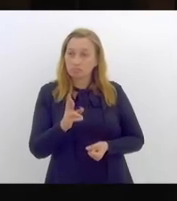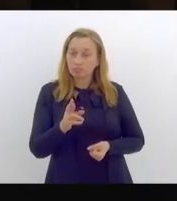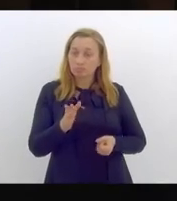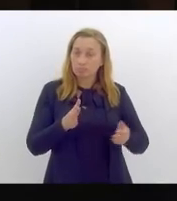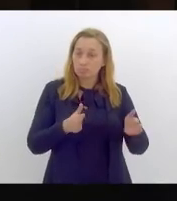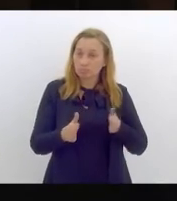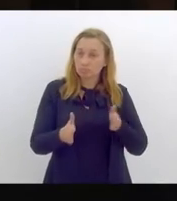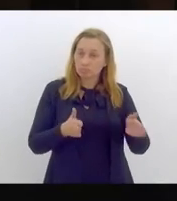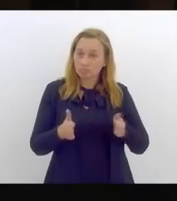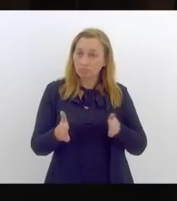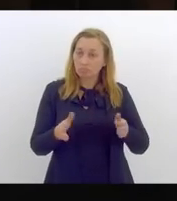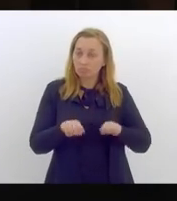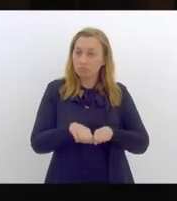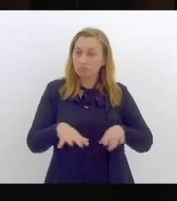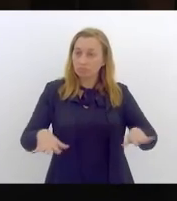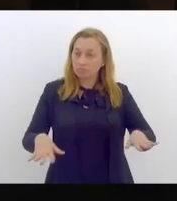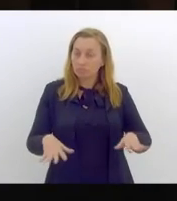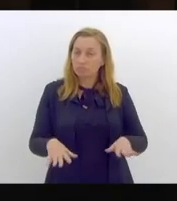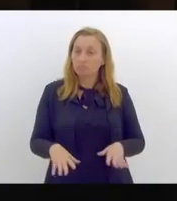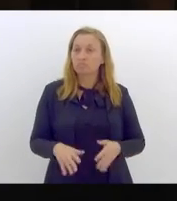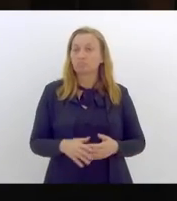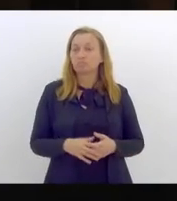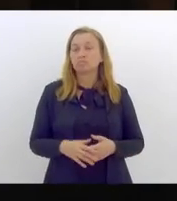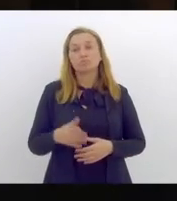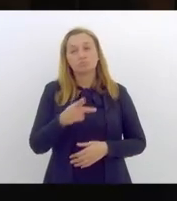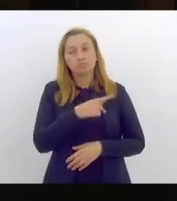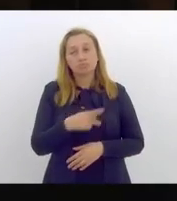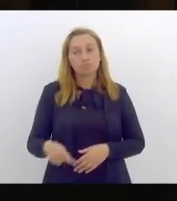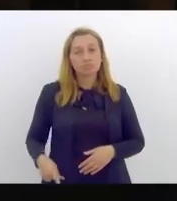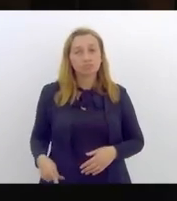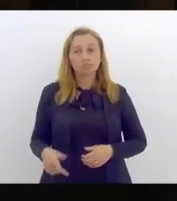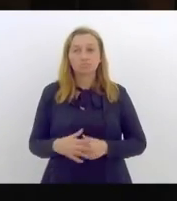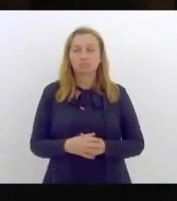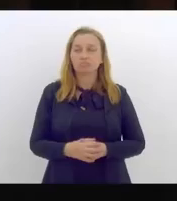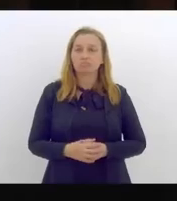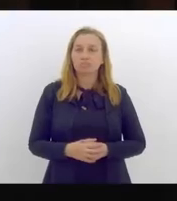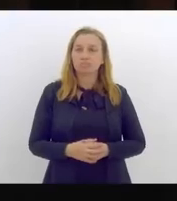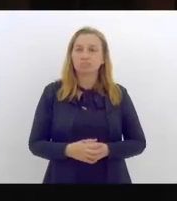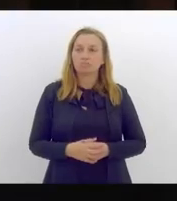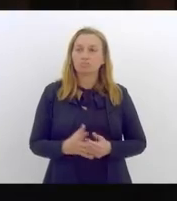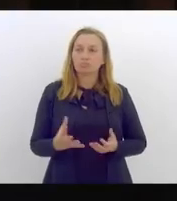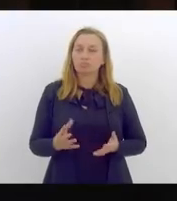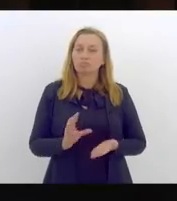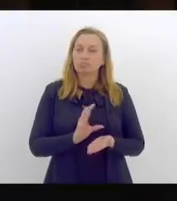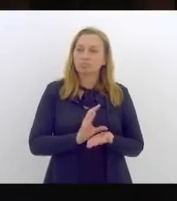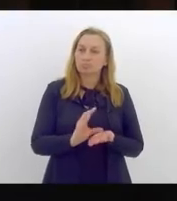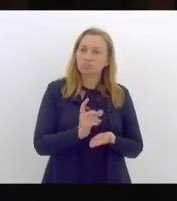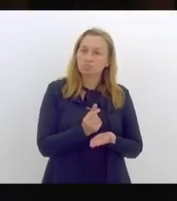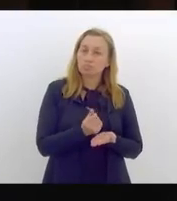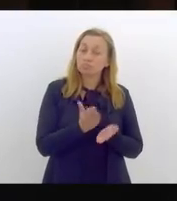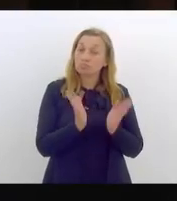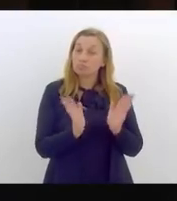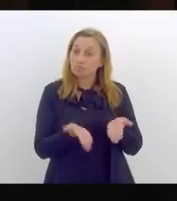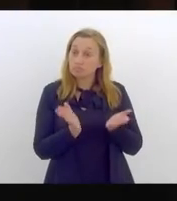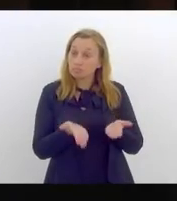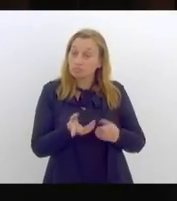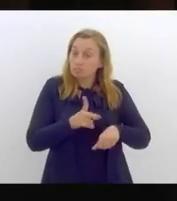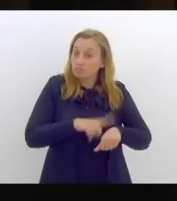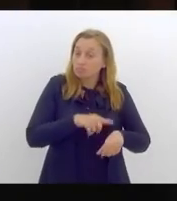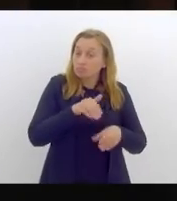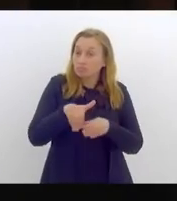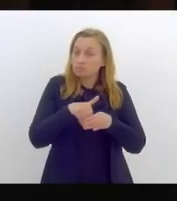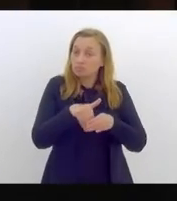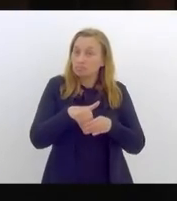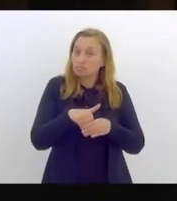durante a pandemia, o presidente da República vem com esse auxílio exatamente agora, no momento